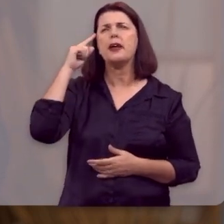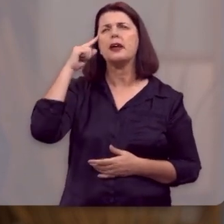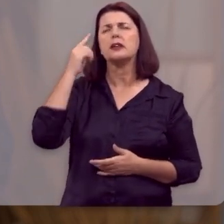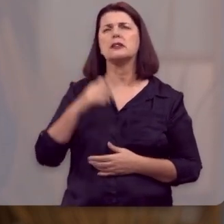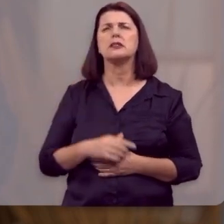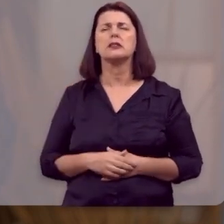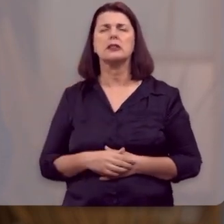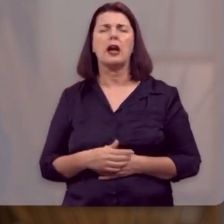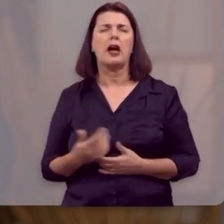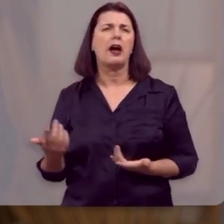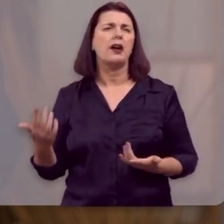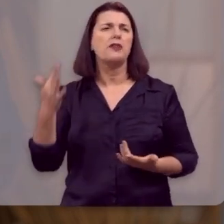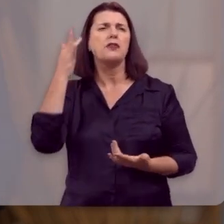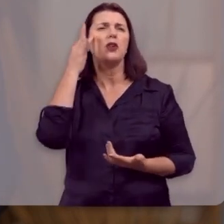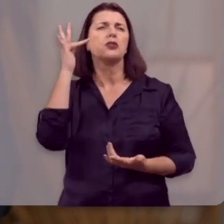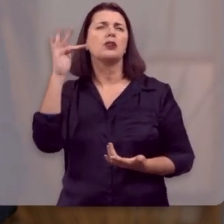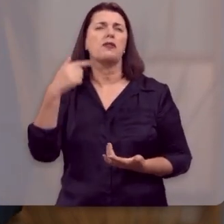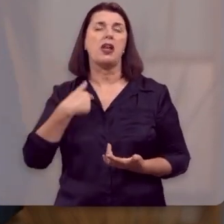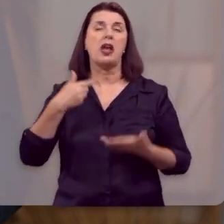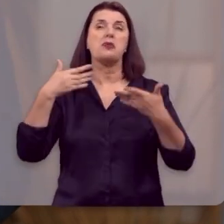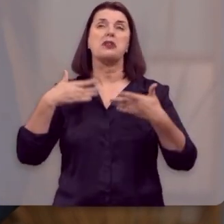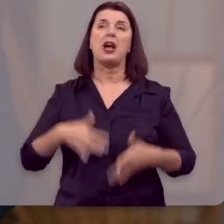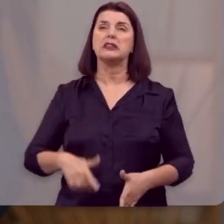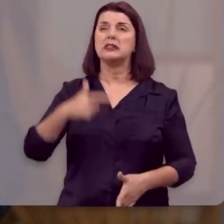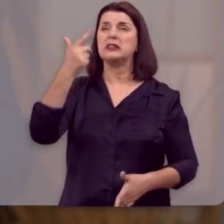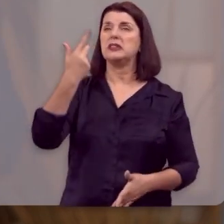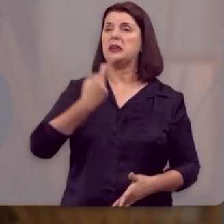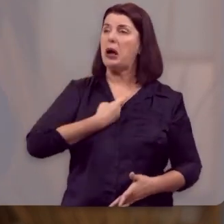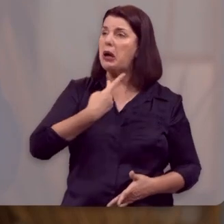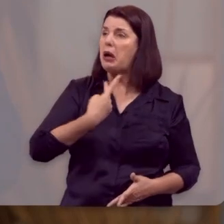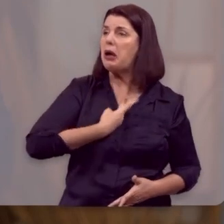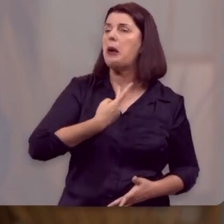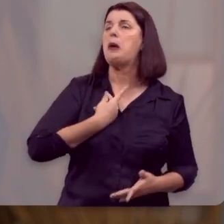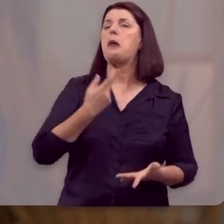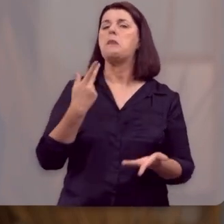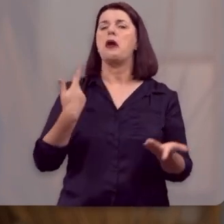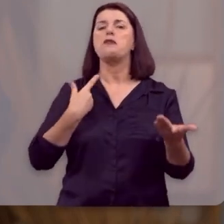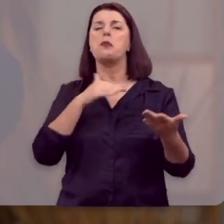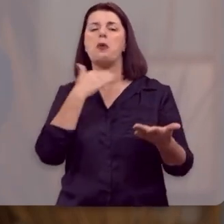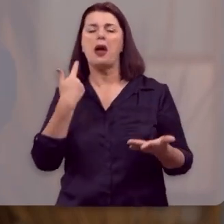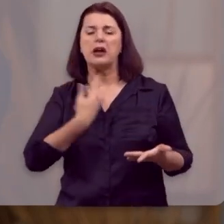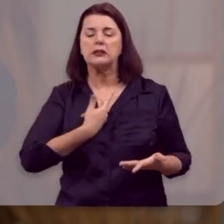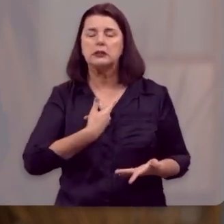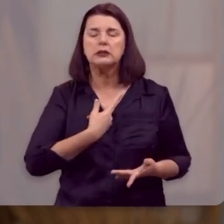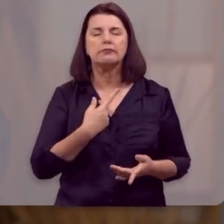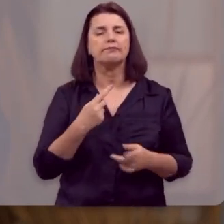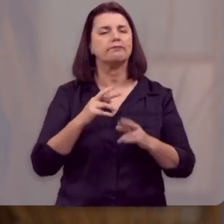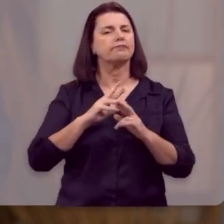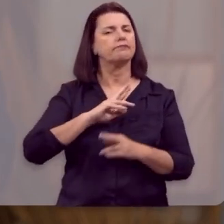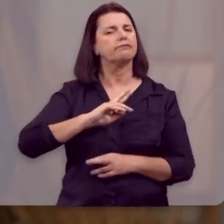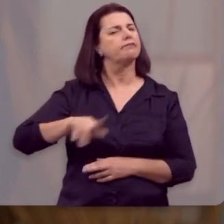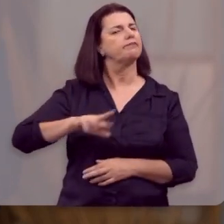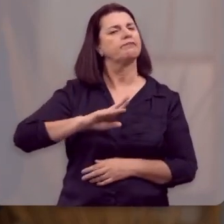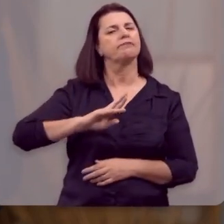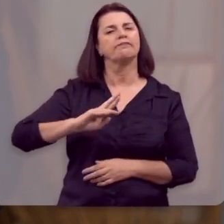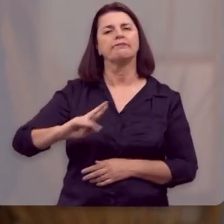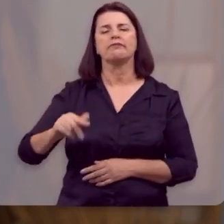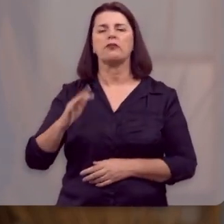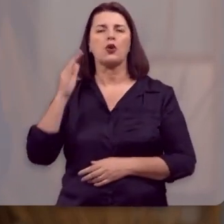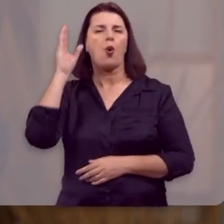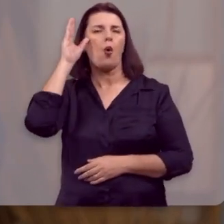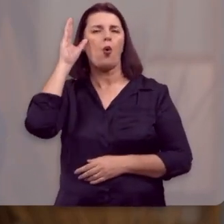filosofia de Gabriela, cravo e canela: eu nasci assim, eu cresci assim, eu vou morrer assim. E Paulo diz: não, esse conceito está